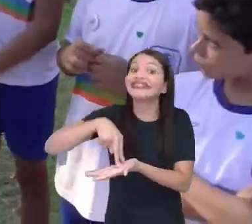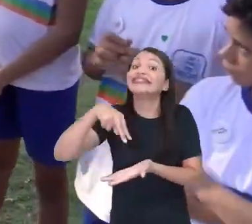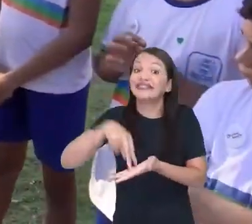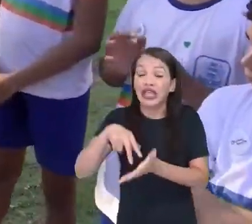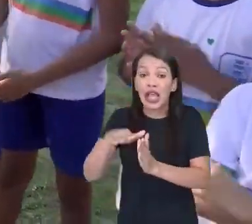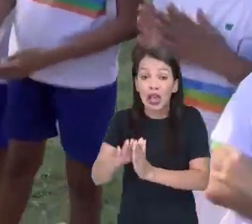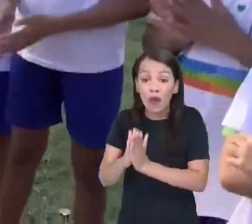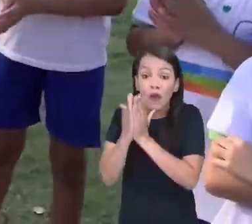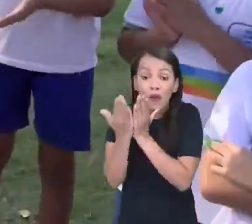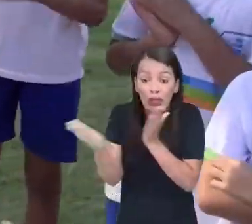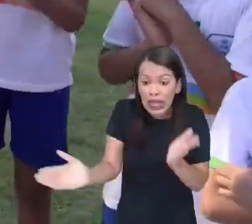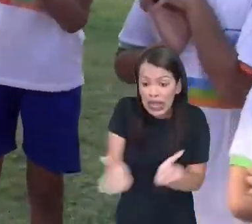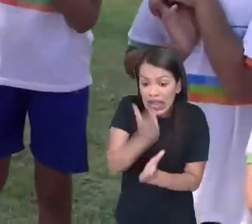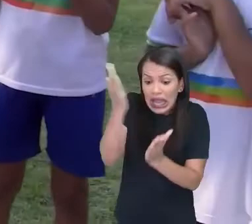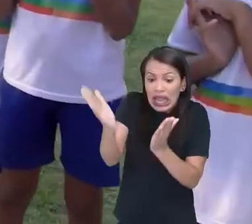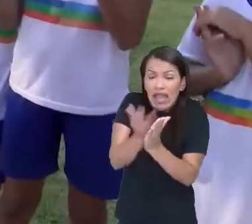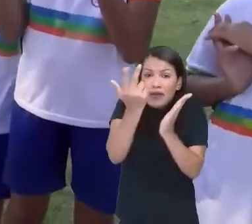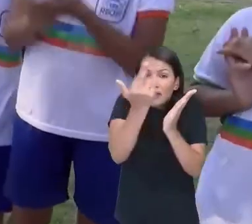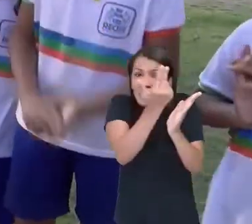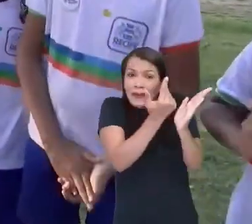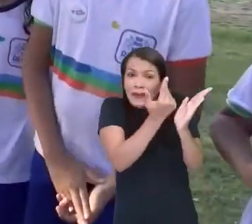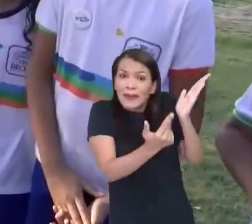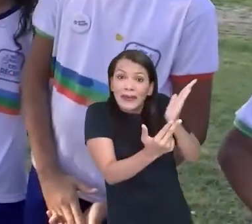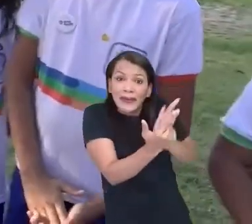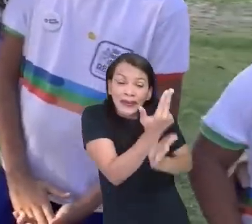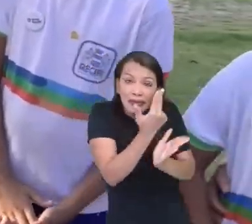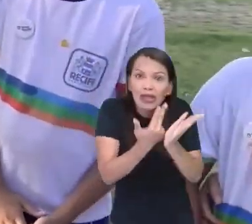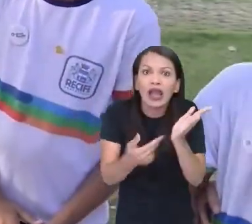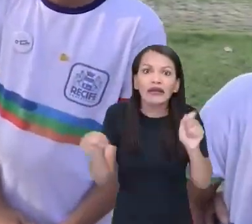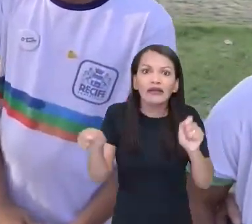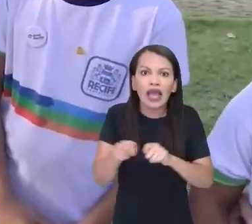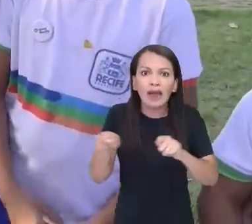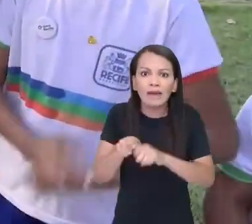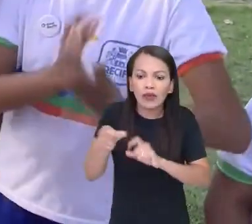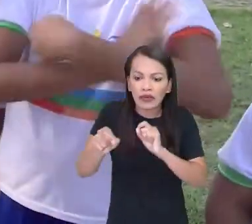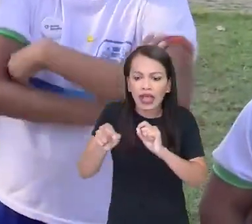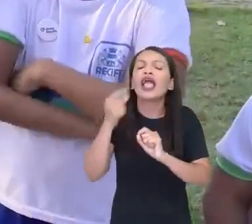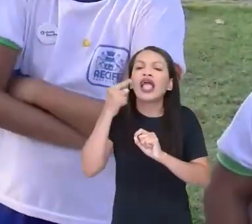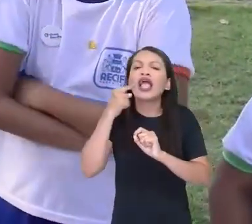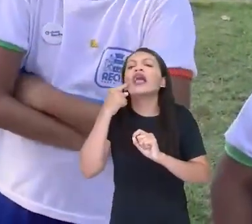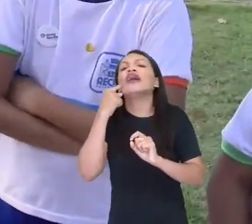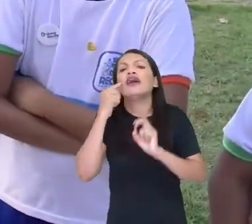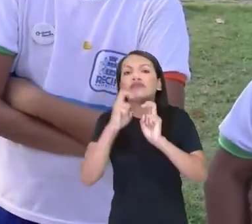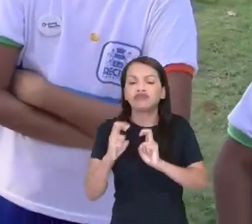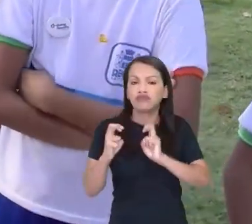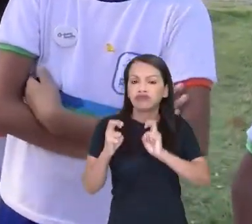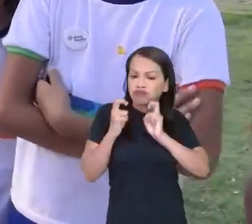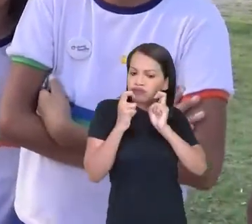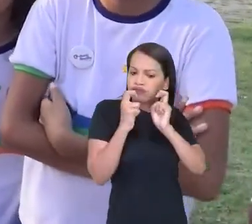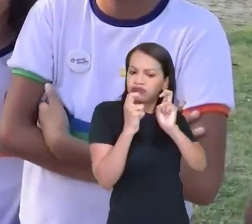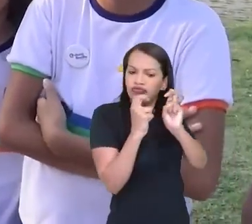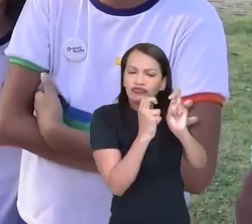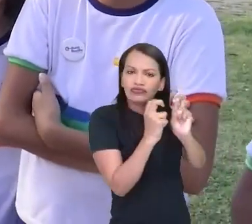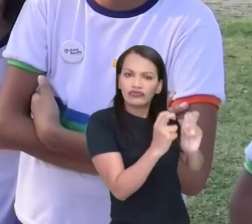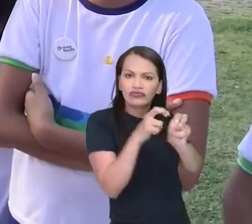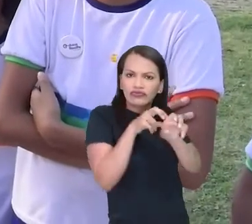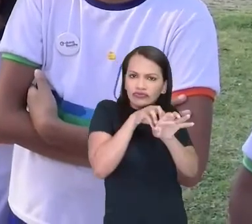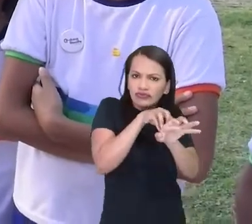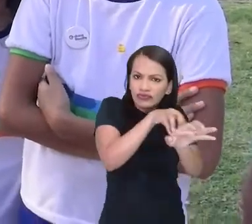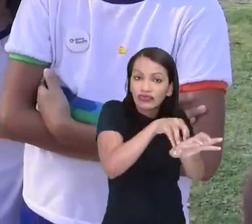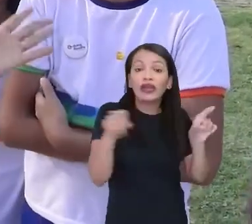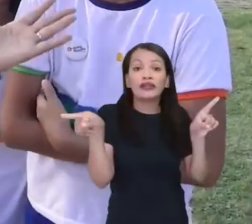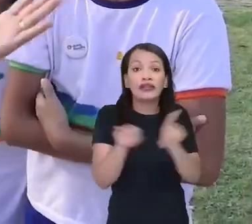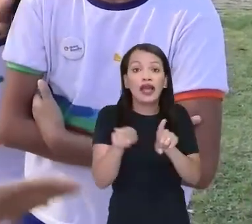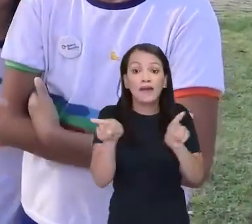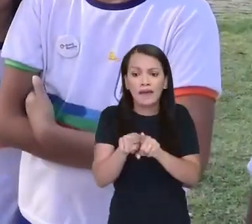Livros com muita figura. Fazer viagem de trem, um pouquinho de